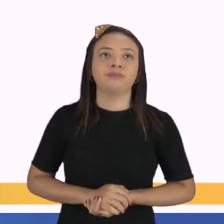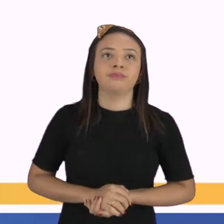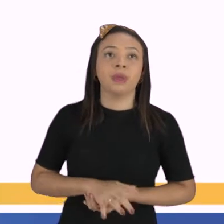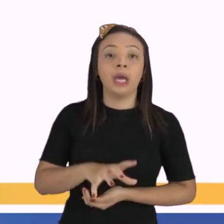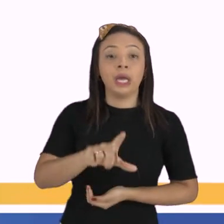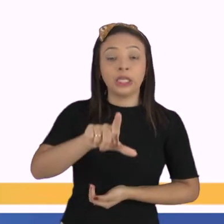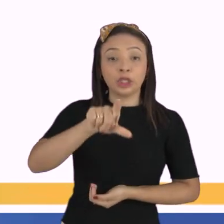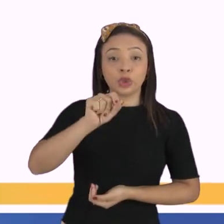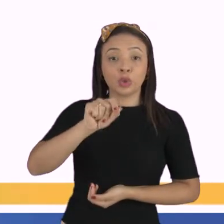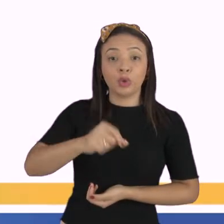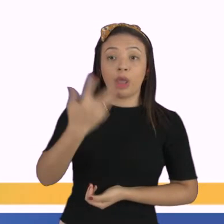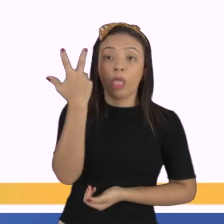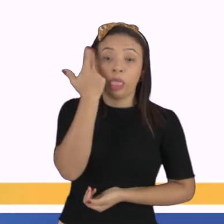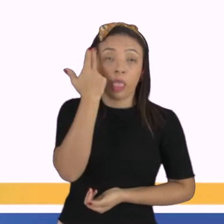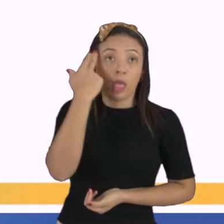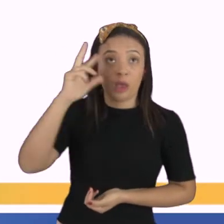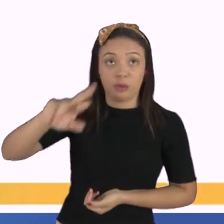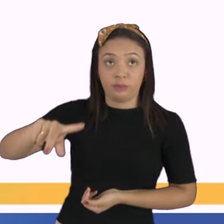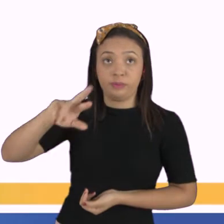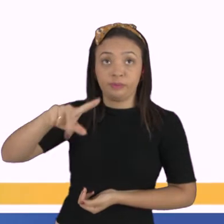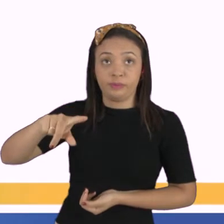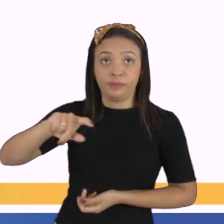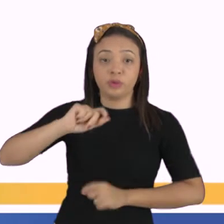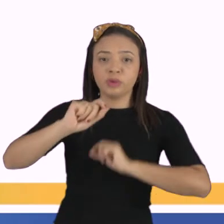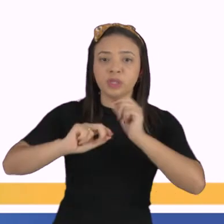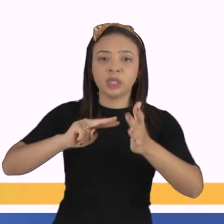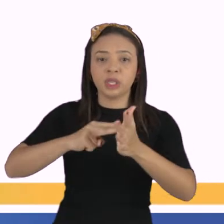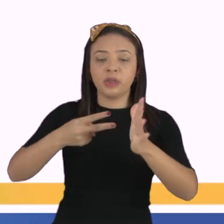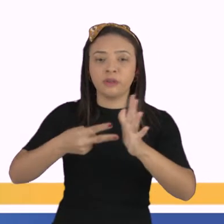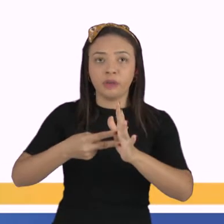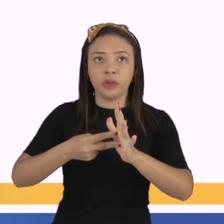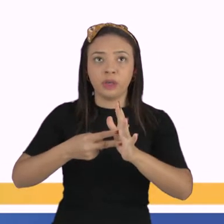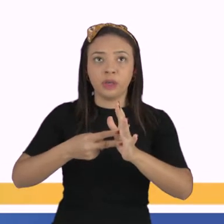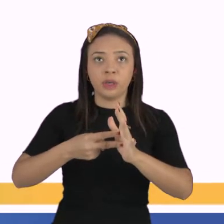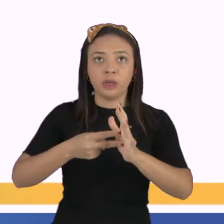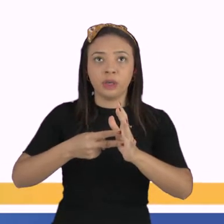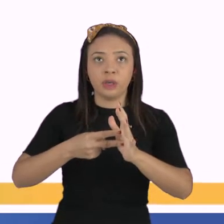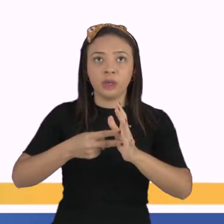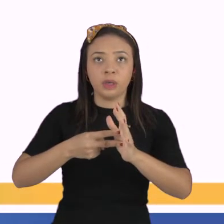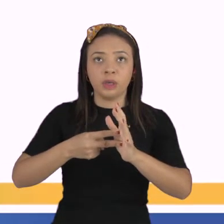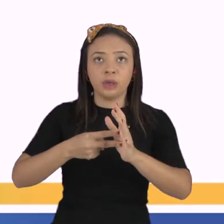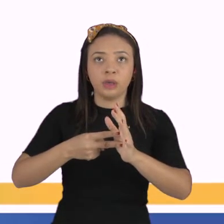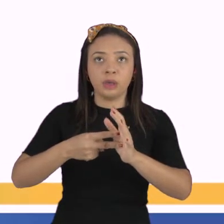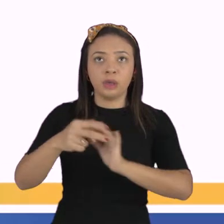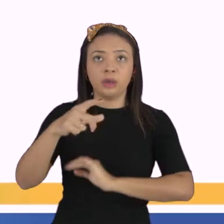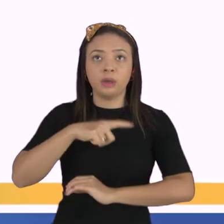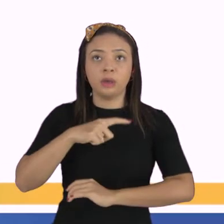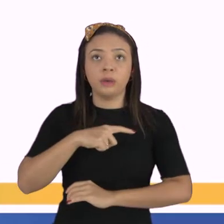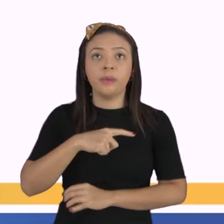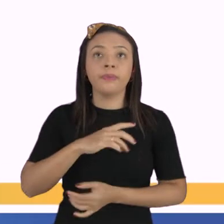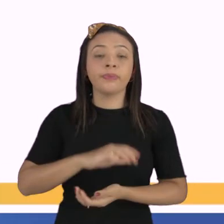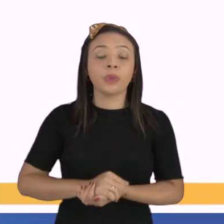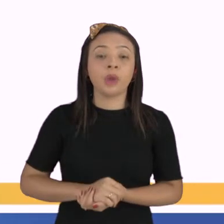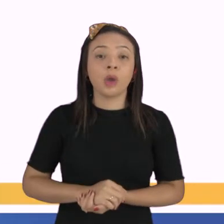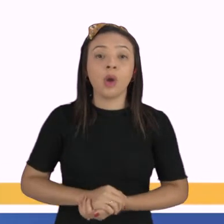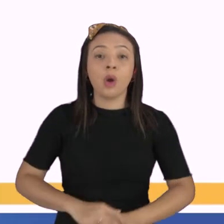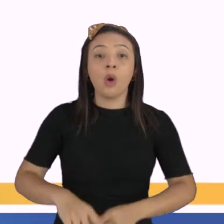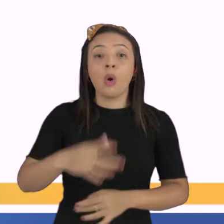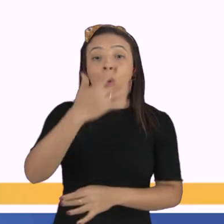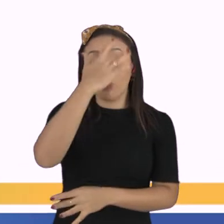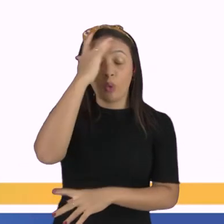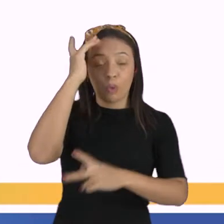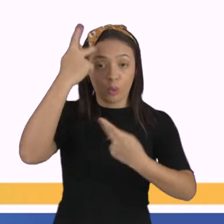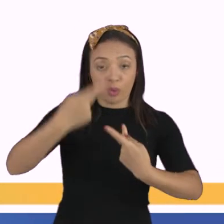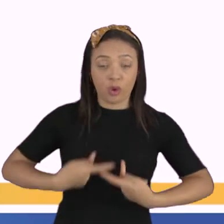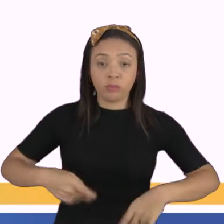A seleção artificial, ela consiste entre o cruzamento, seletivo realizado por nós seres humanos com o